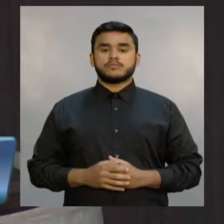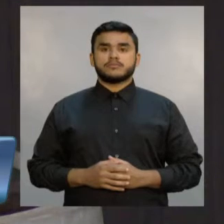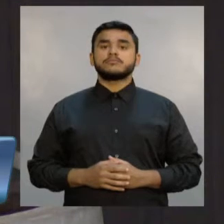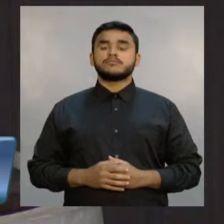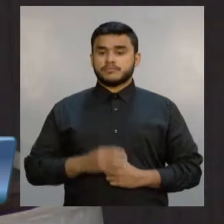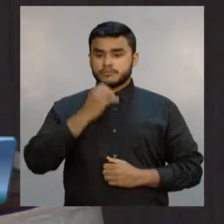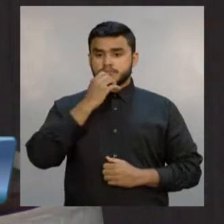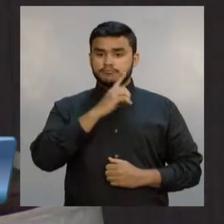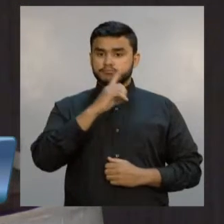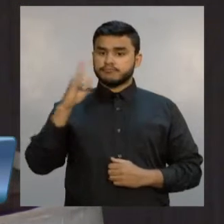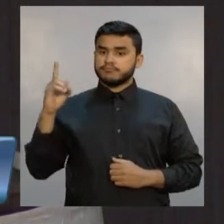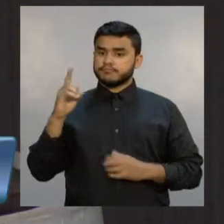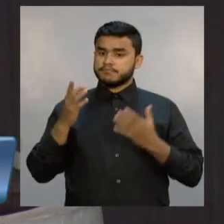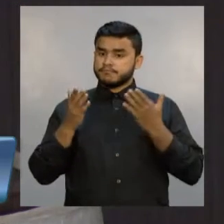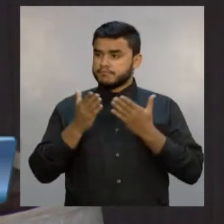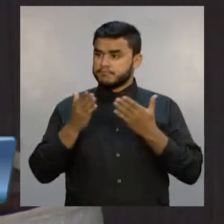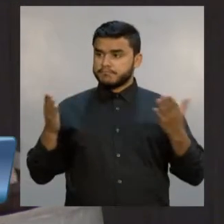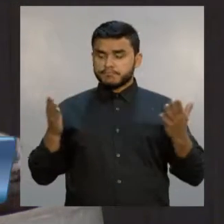Bom dia.